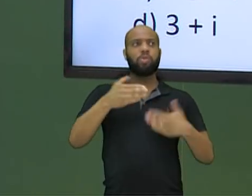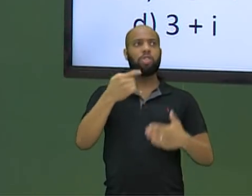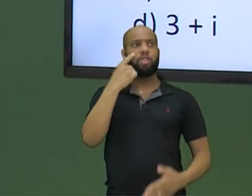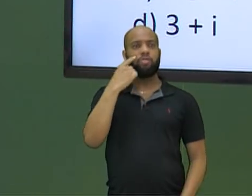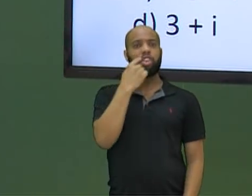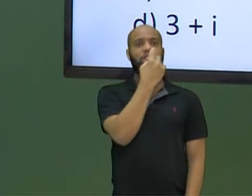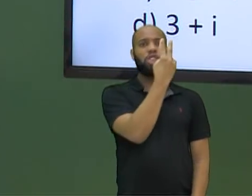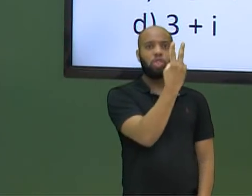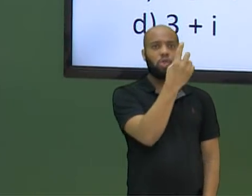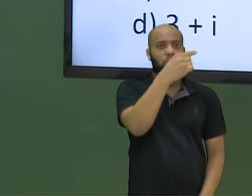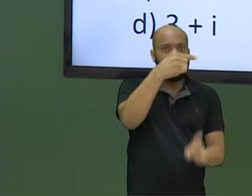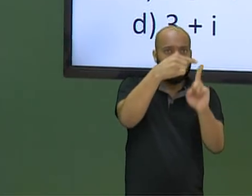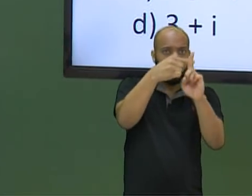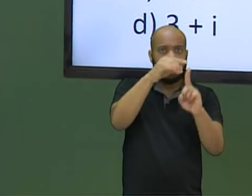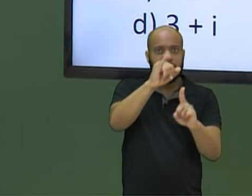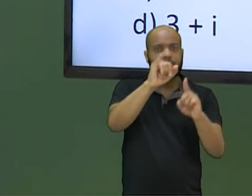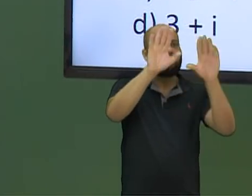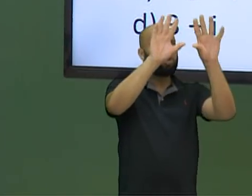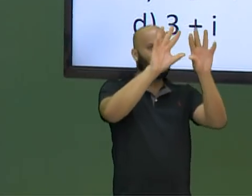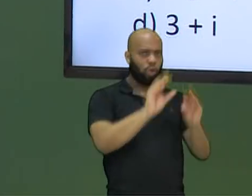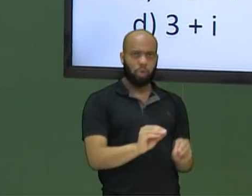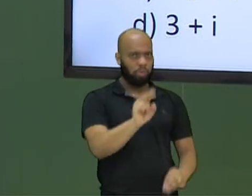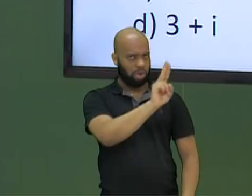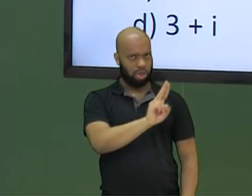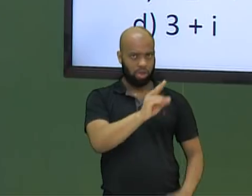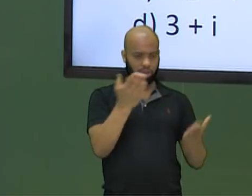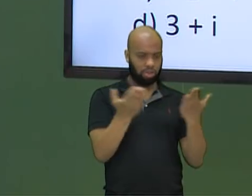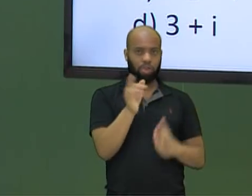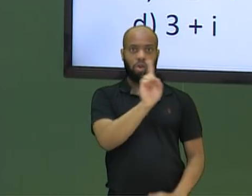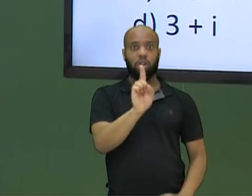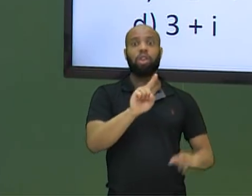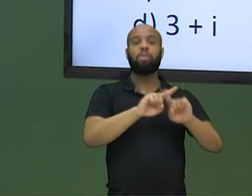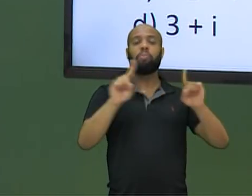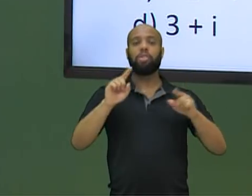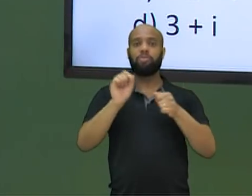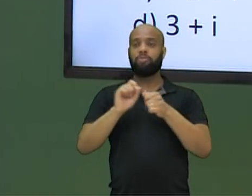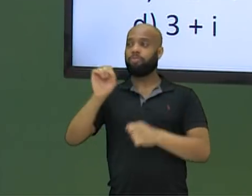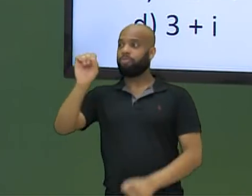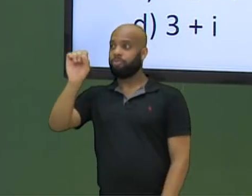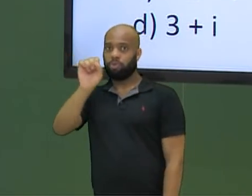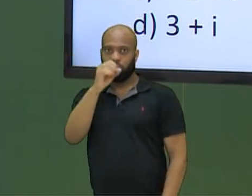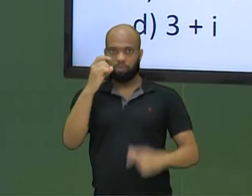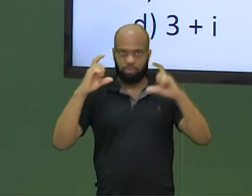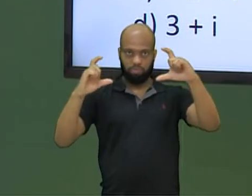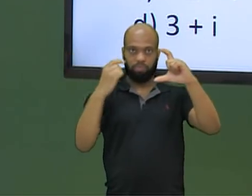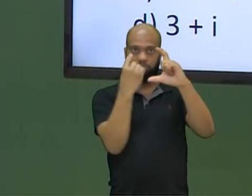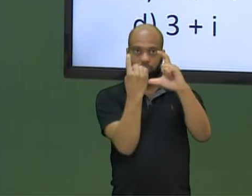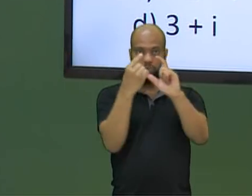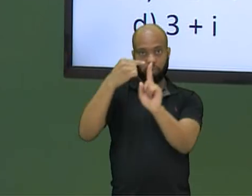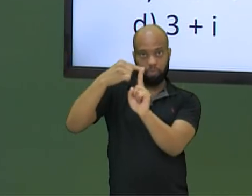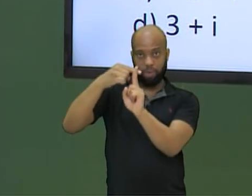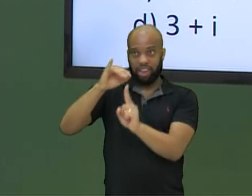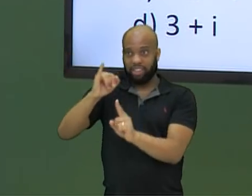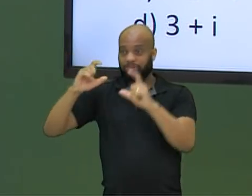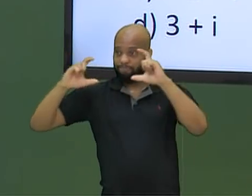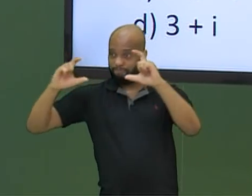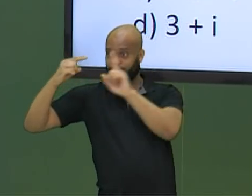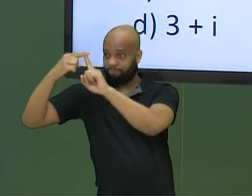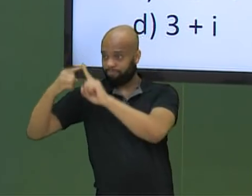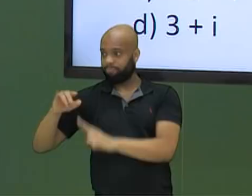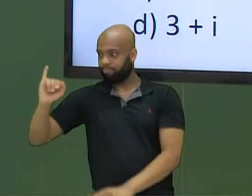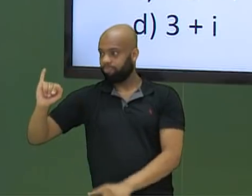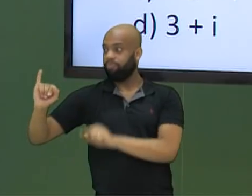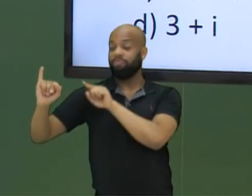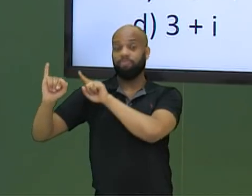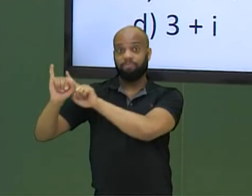mexer com ele agora, mas eu vou multiplicar i mais 1 mais i por i. Então, i